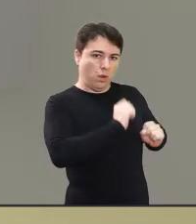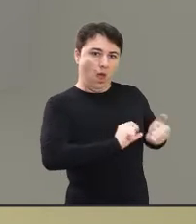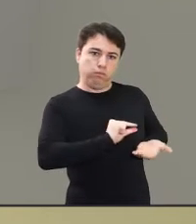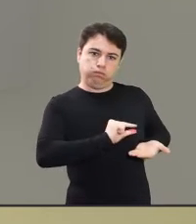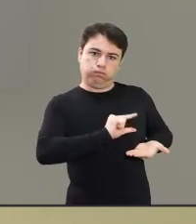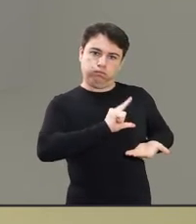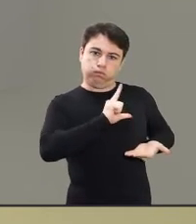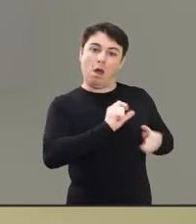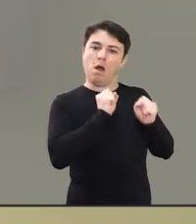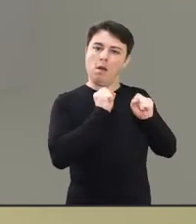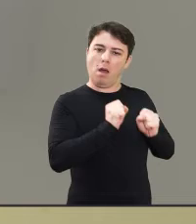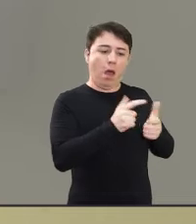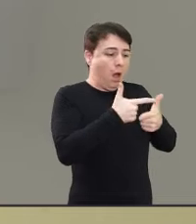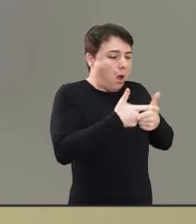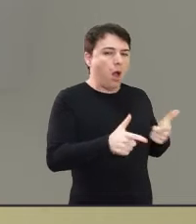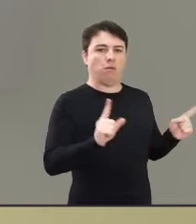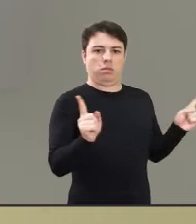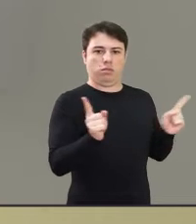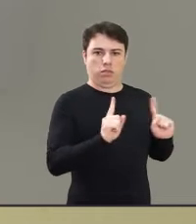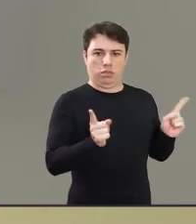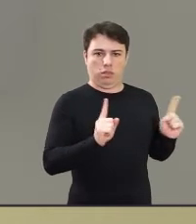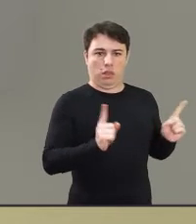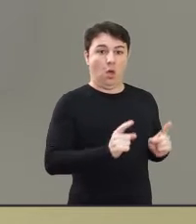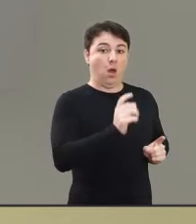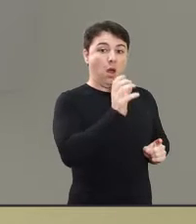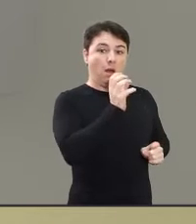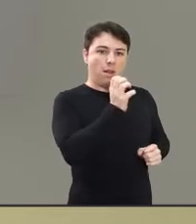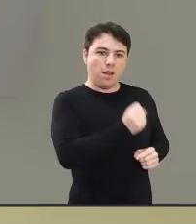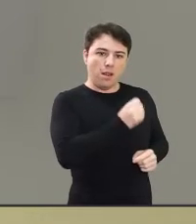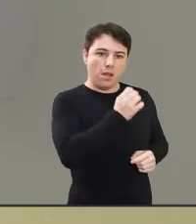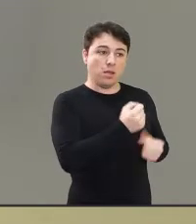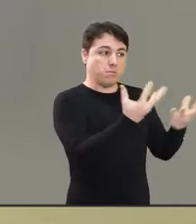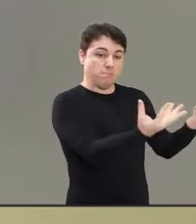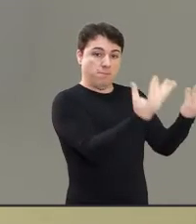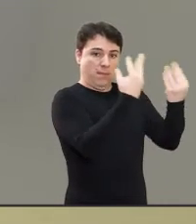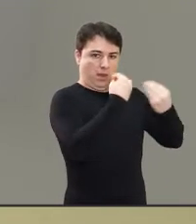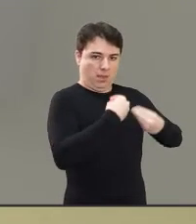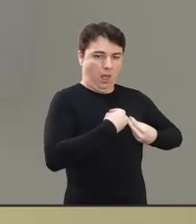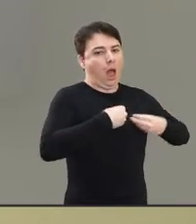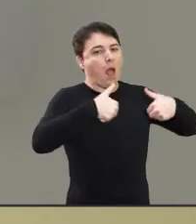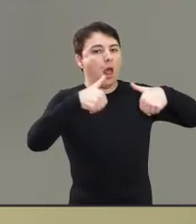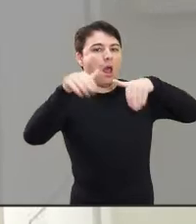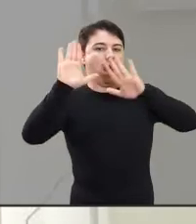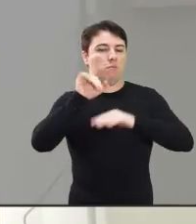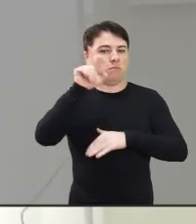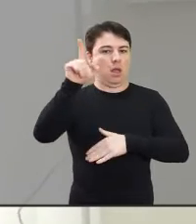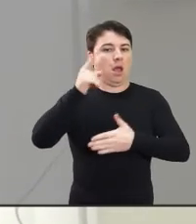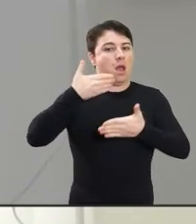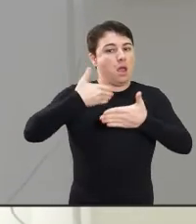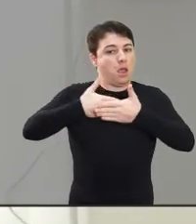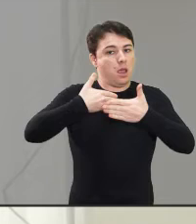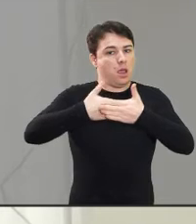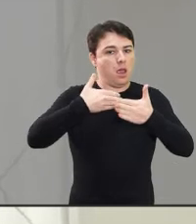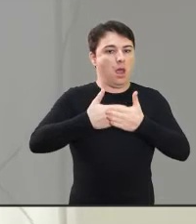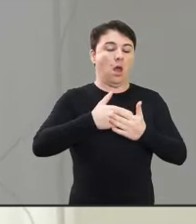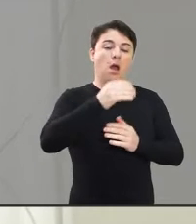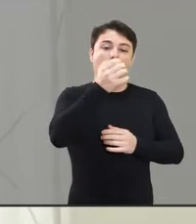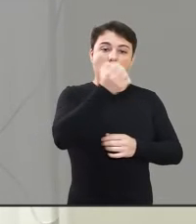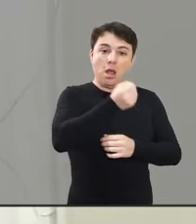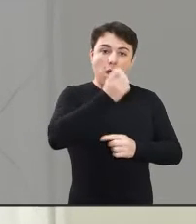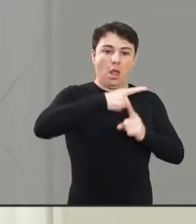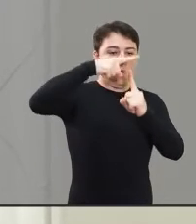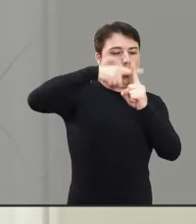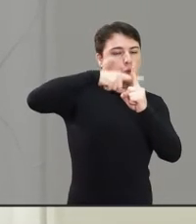coletando dia após dia ou horário após horário, um sobre o outro, então ficam camadas de leite. E aqui no posto a